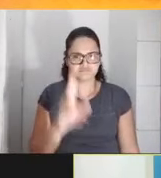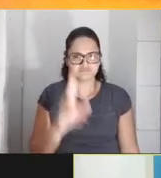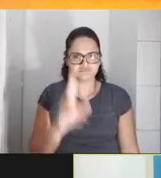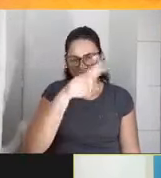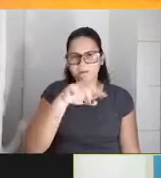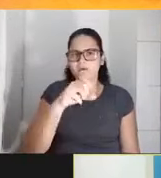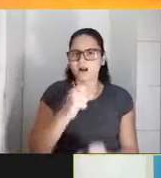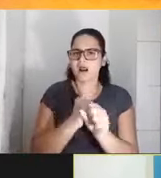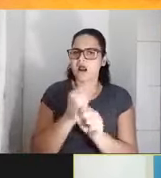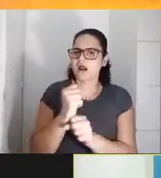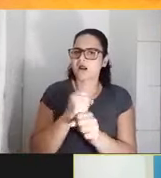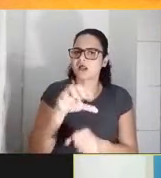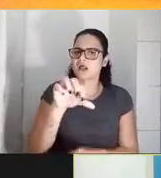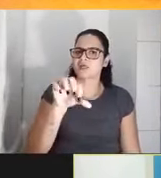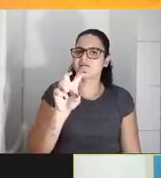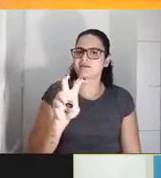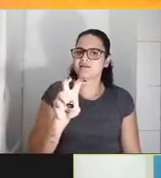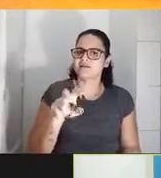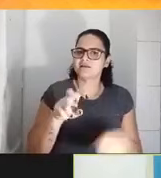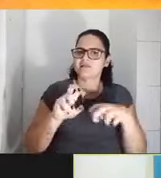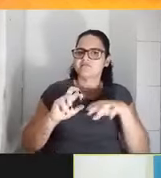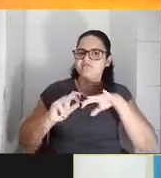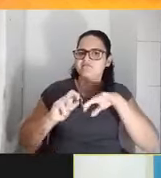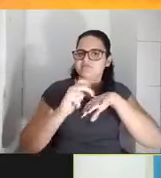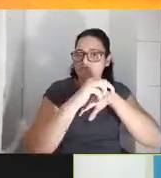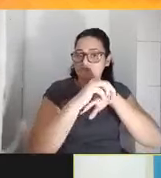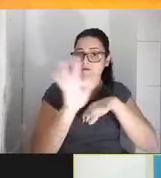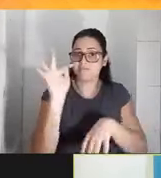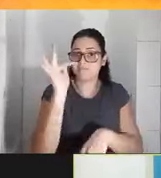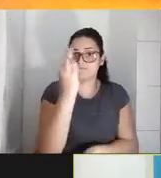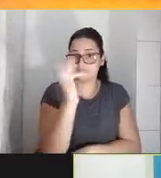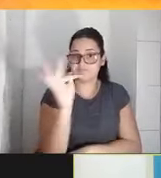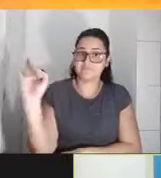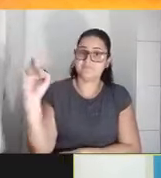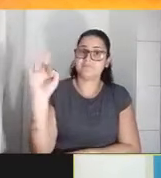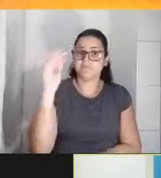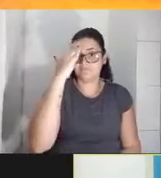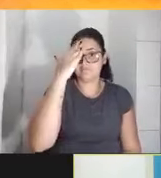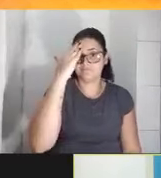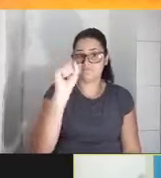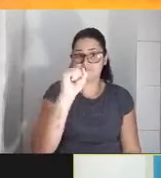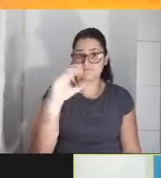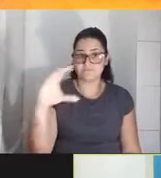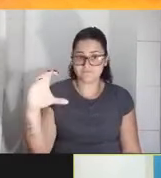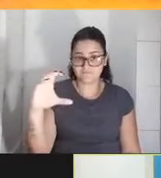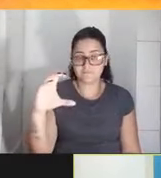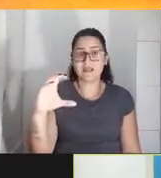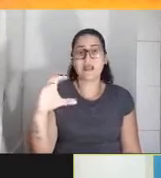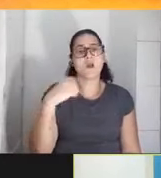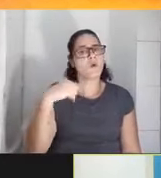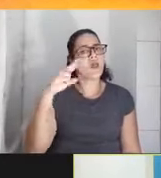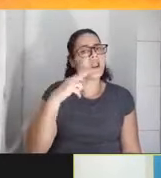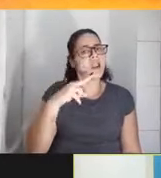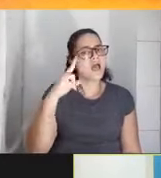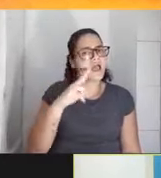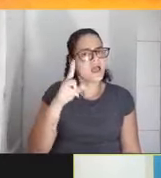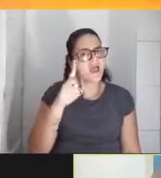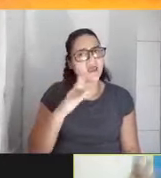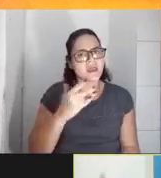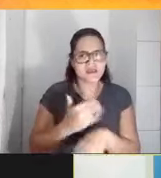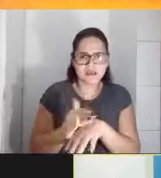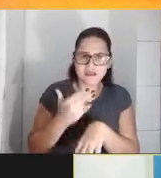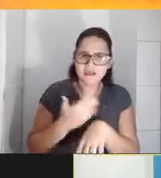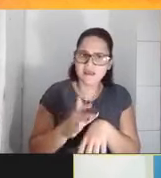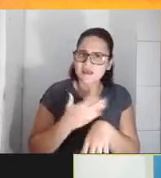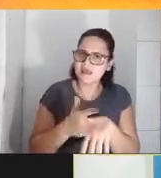nas escadarias da Universidade Federal do Rio Grande do Sul, em Porto Alegre, a gente fazendo os primeiros ensaios do DEF, né, que